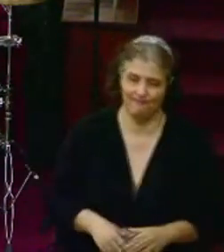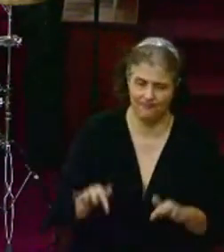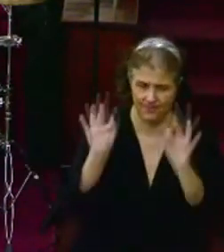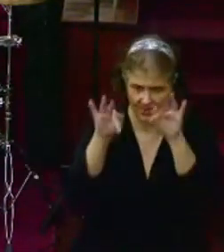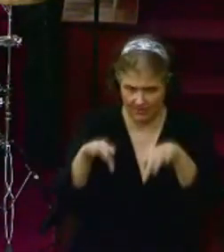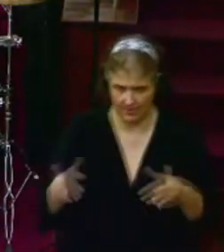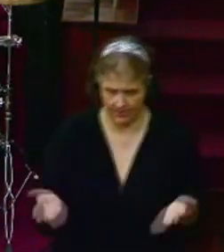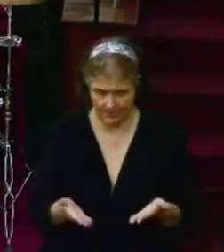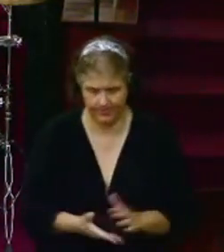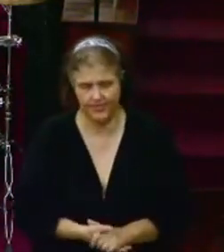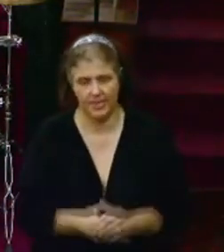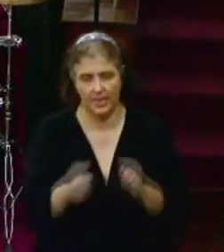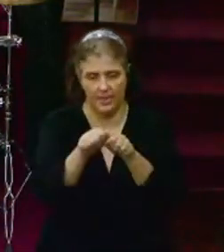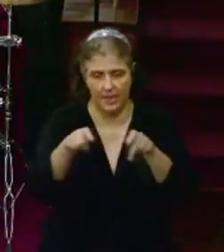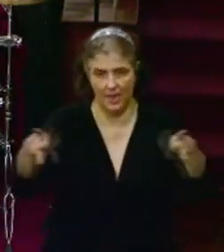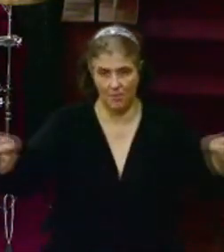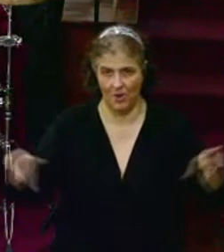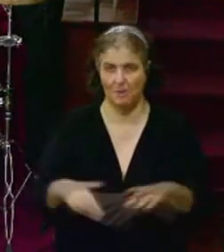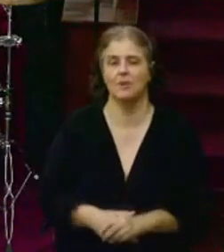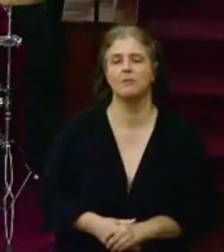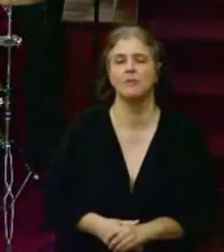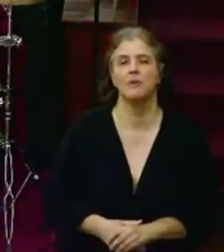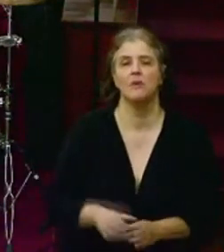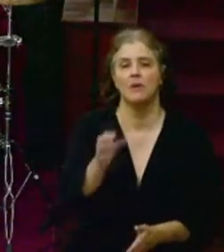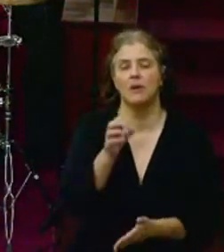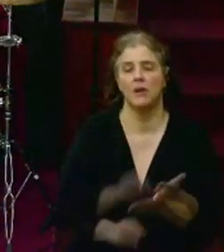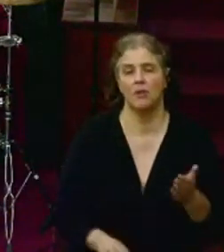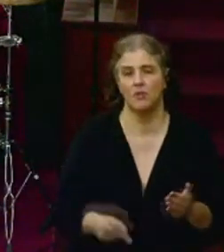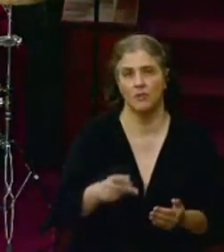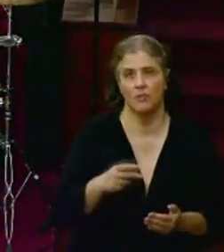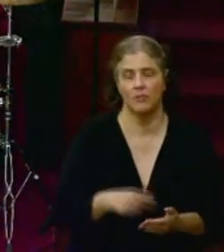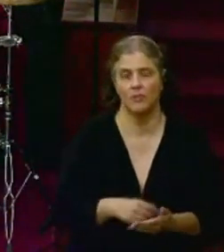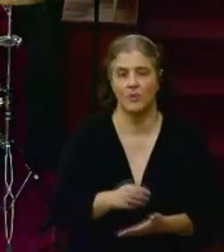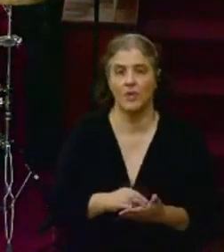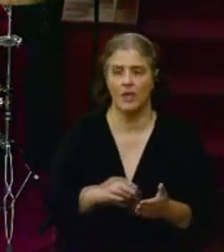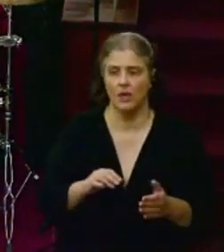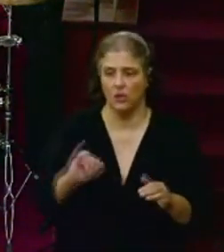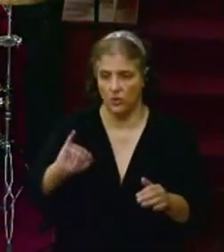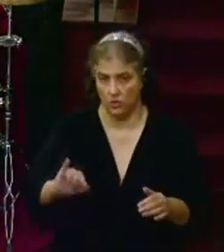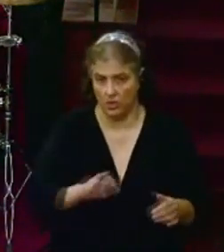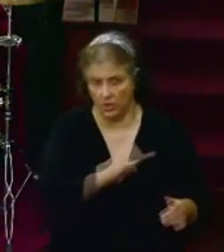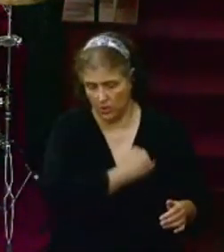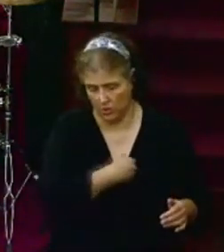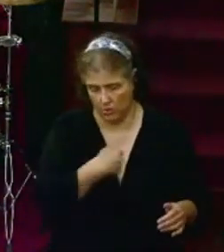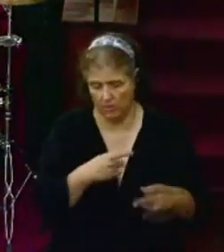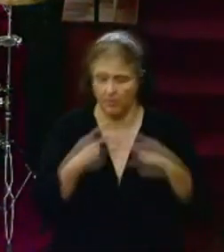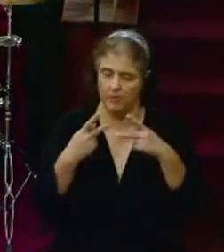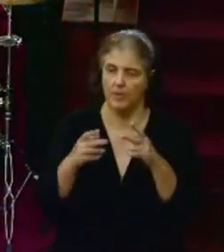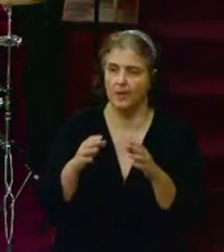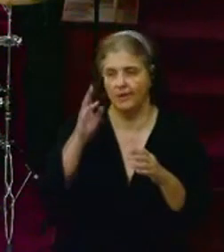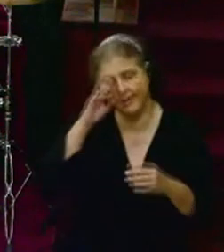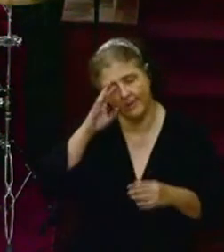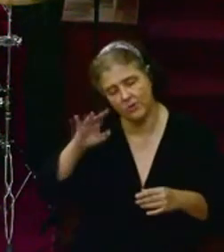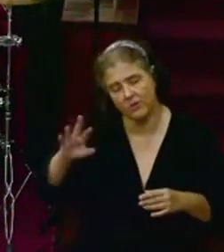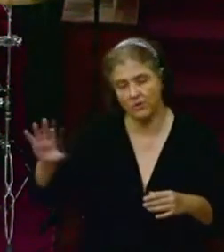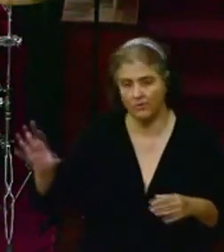registrado em Apocalipse. João está recebendo a visão da revelação do Senhor Jesus na ilha de Patmos, e num dado